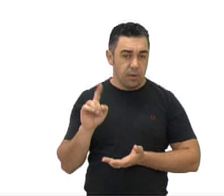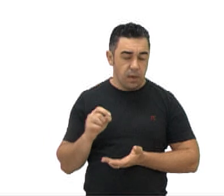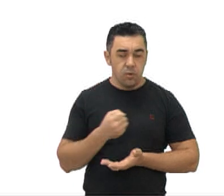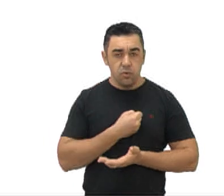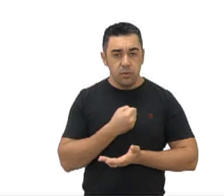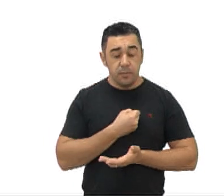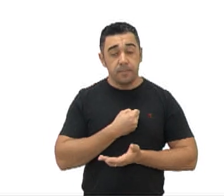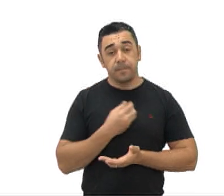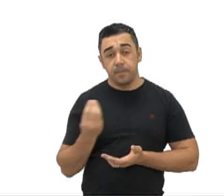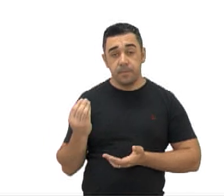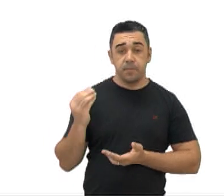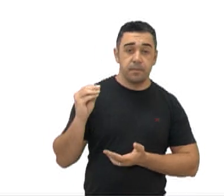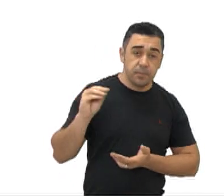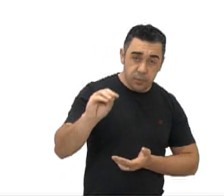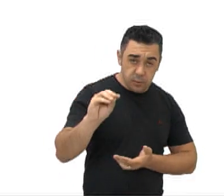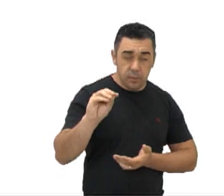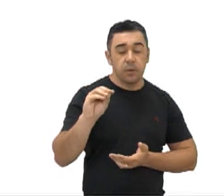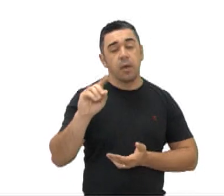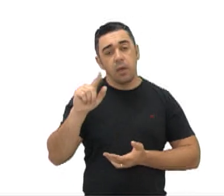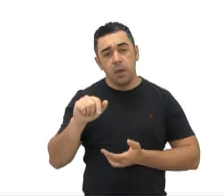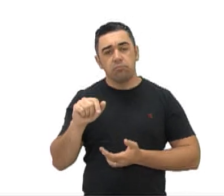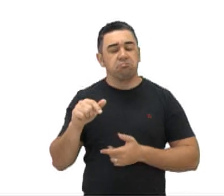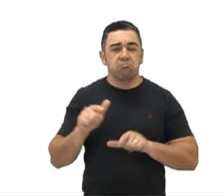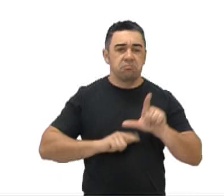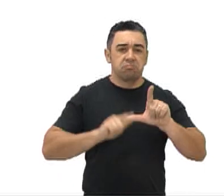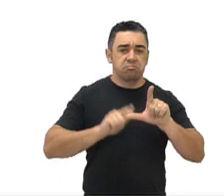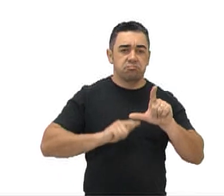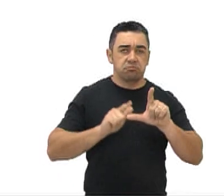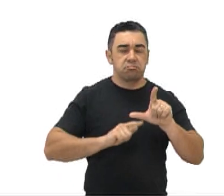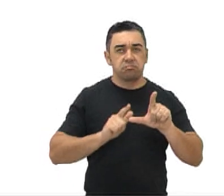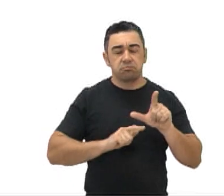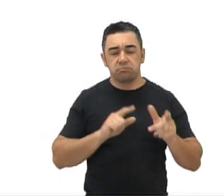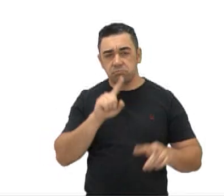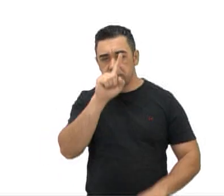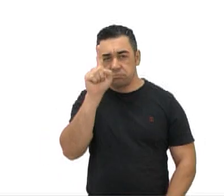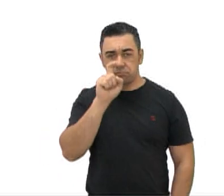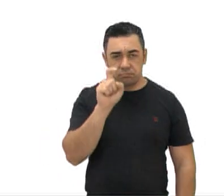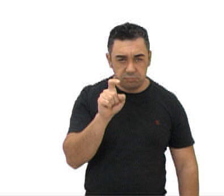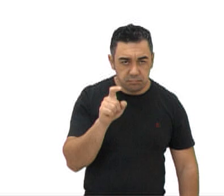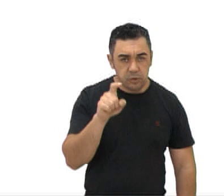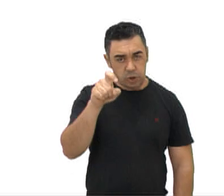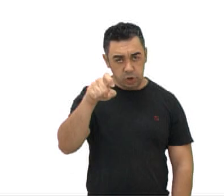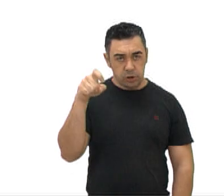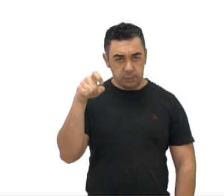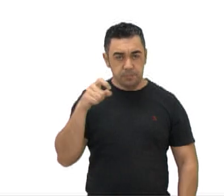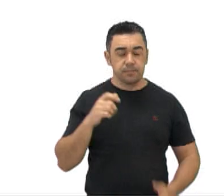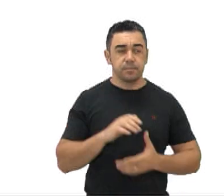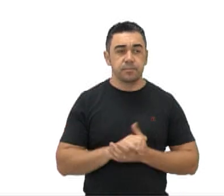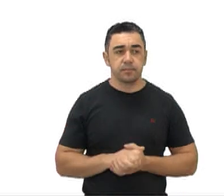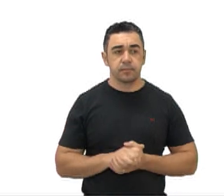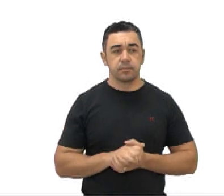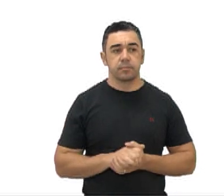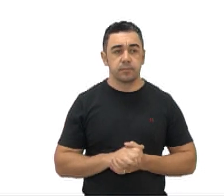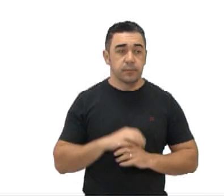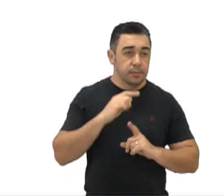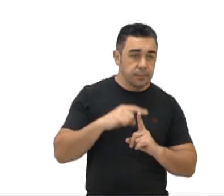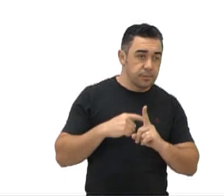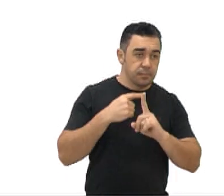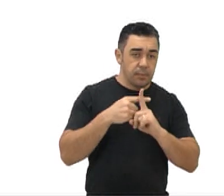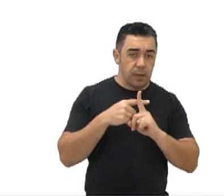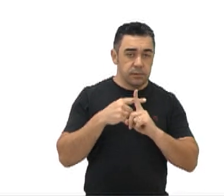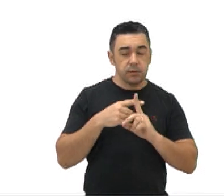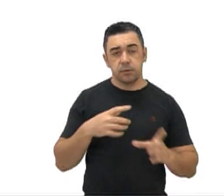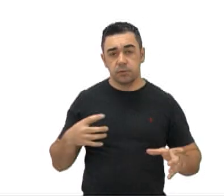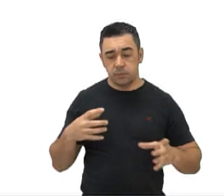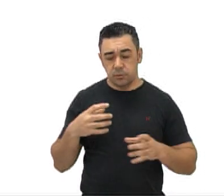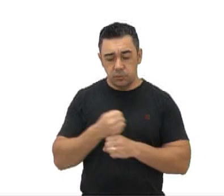natural. Esse número natural que ele menciona é o valor que a gente vai identificar, que é o número x. Adicionado, a